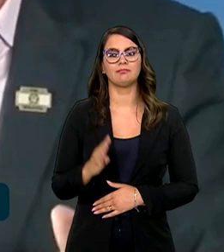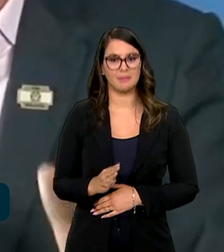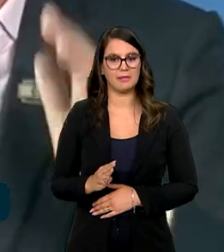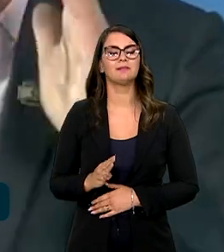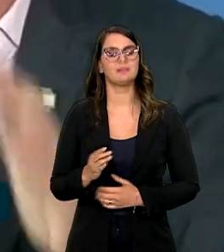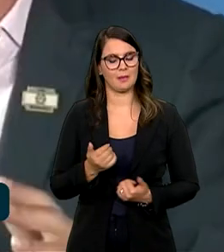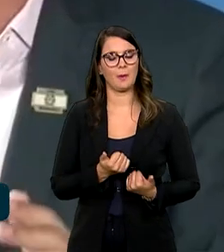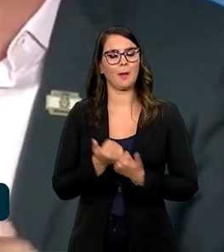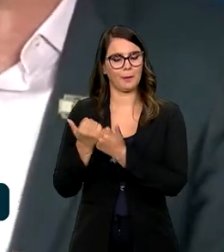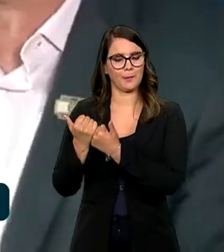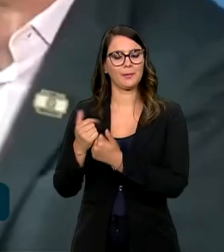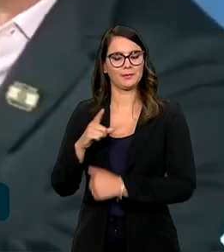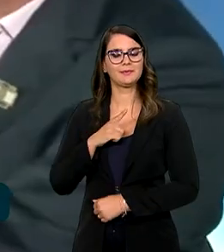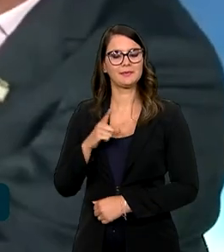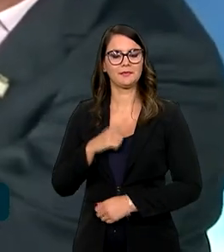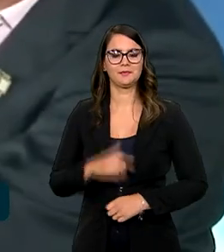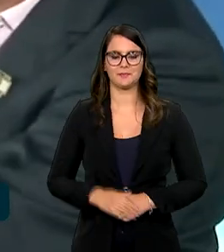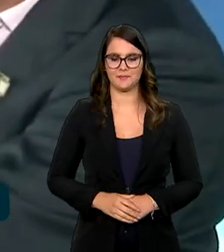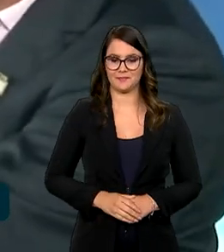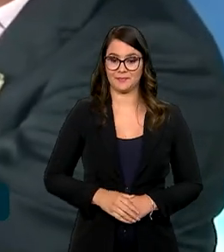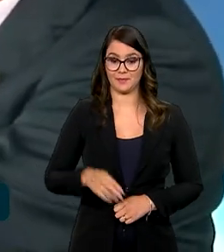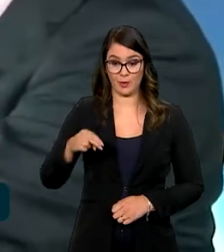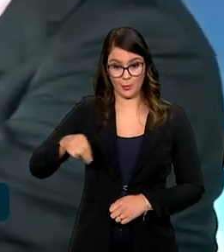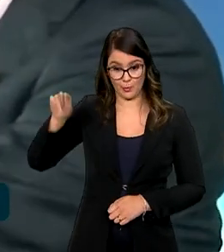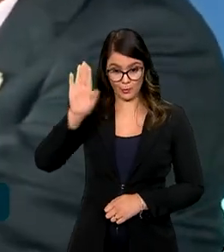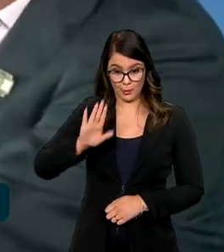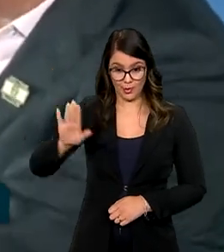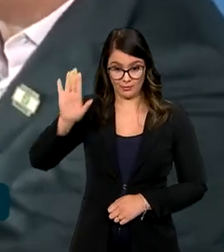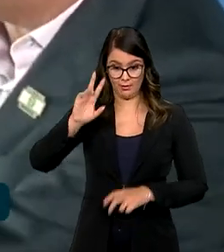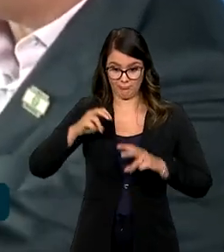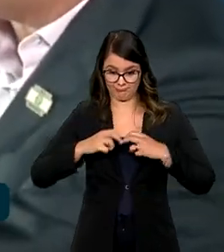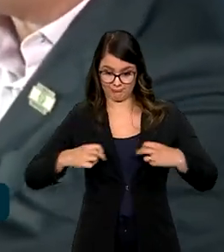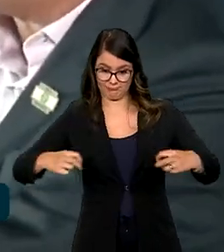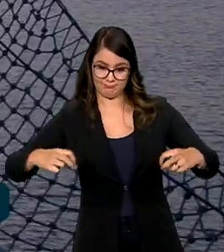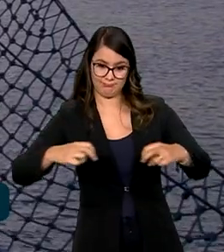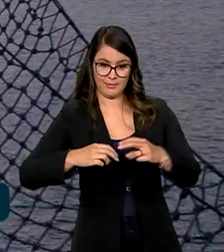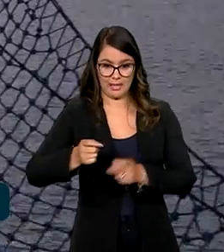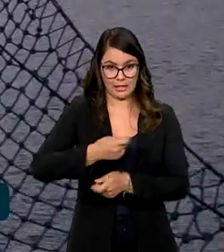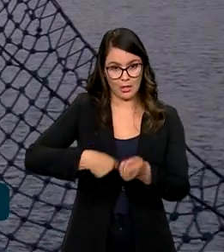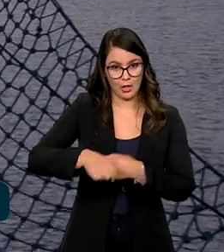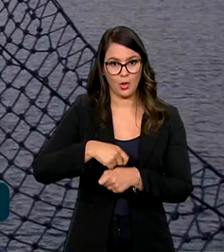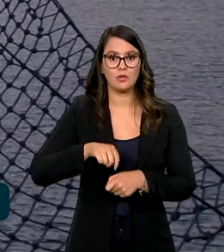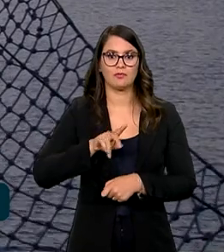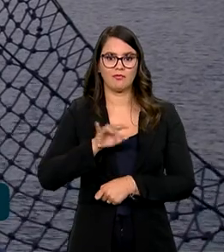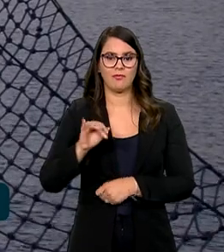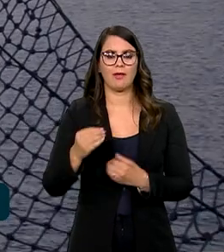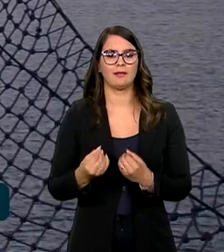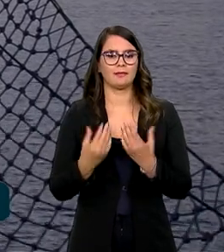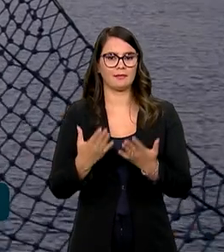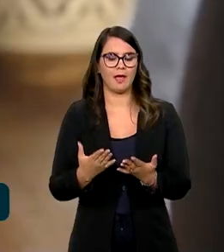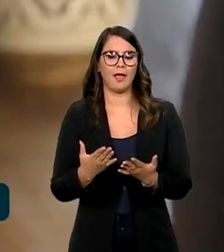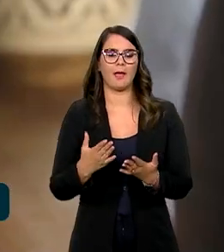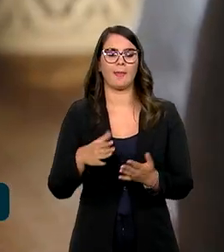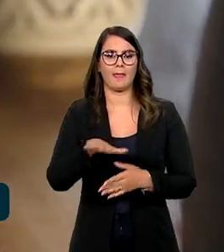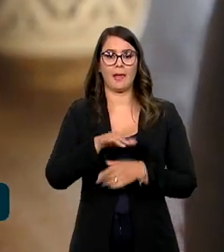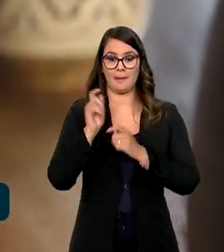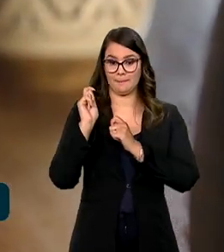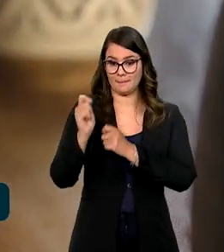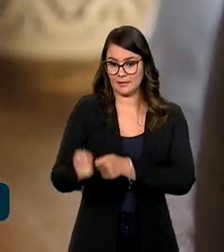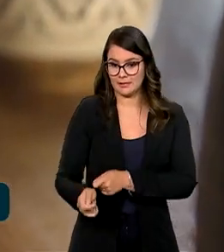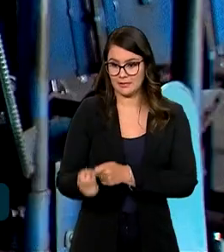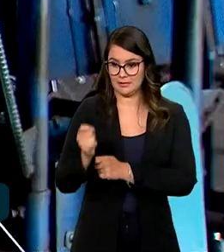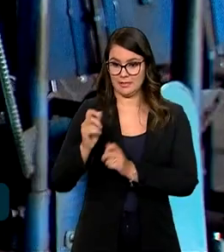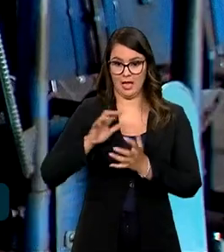apoiadas no nordeste a rodada de negócios por exemplo Vai Girar em torno do Pescado do